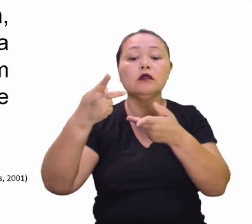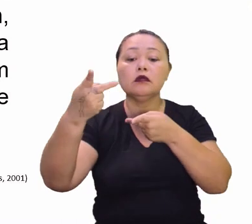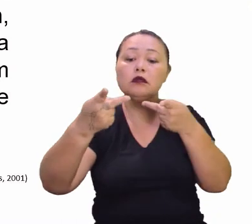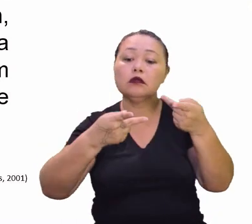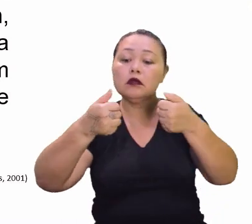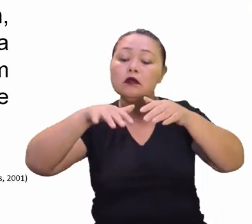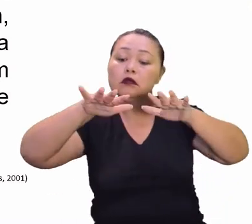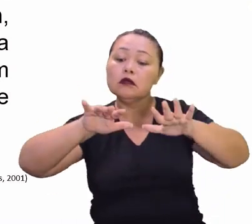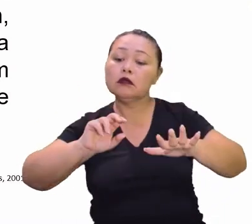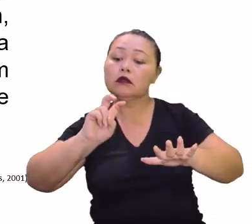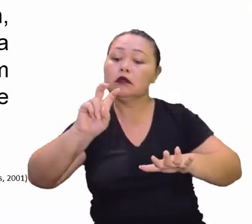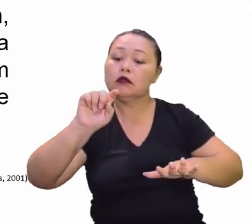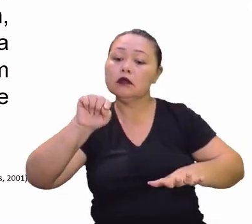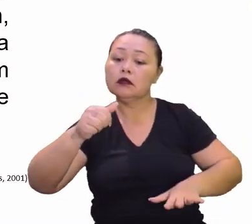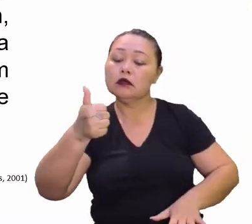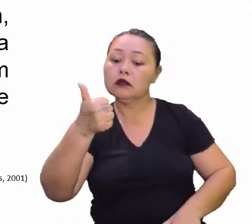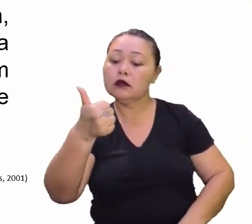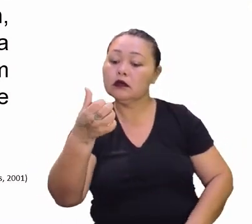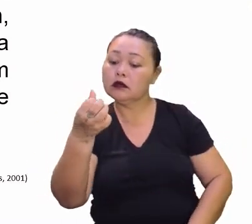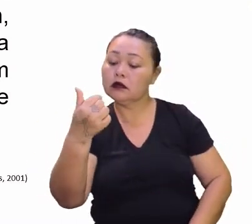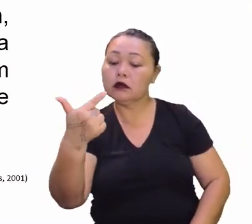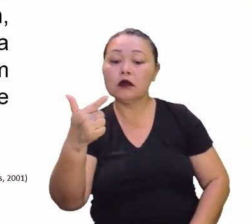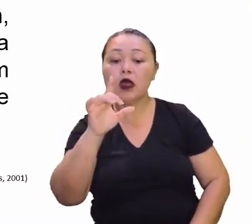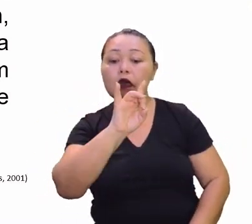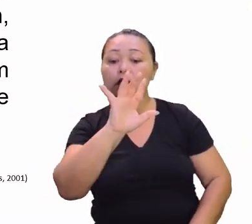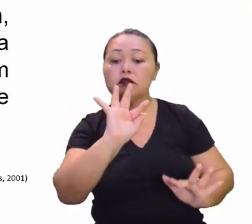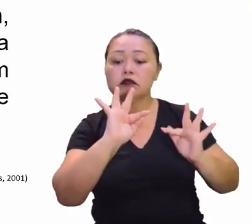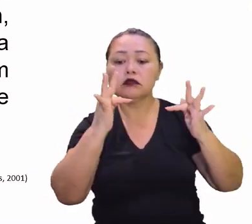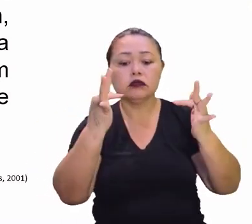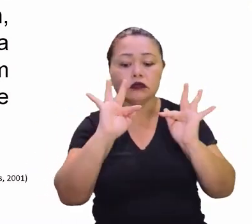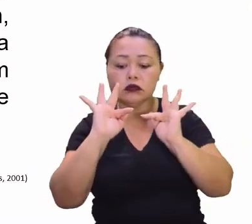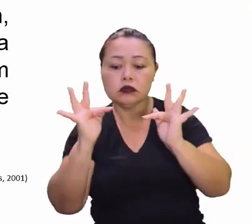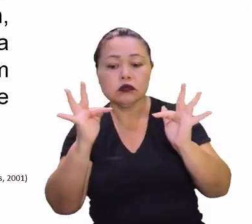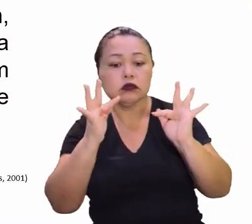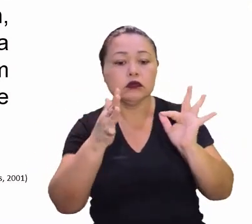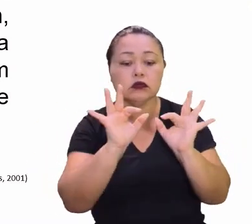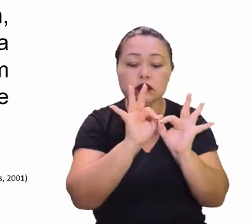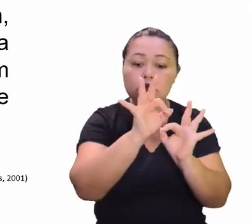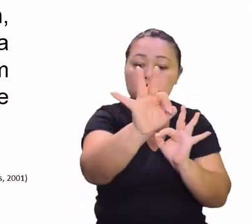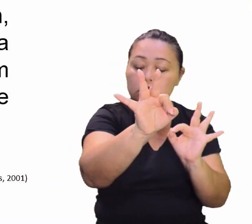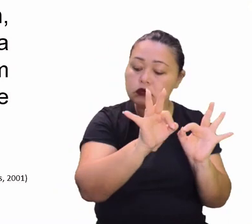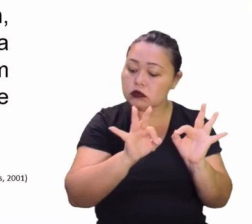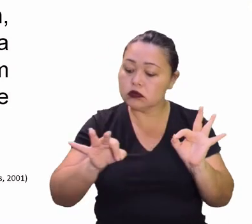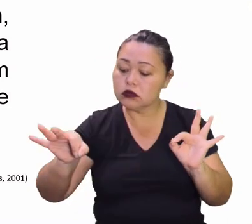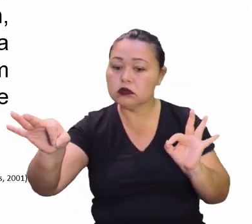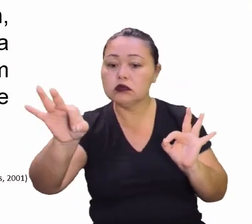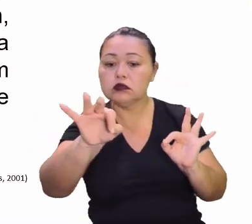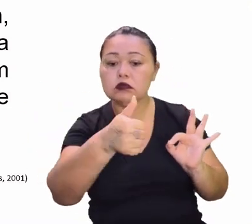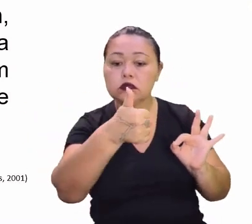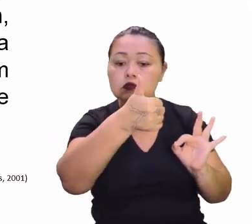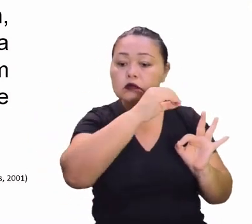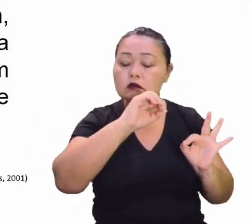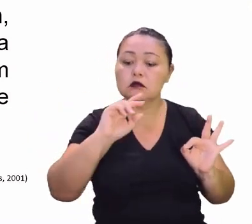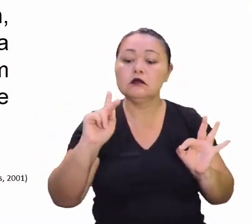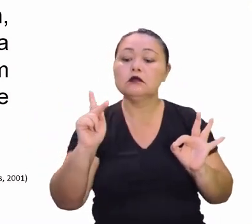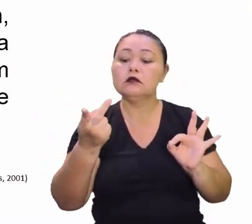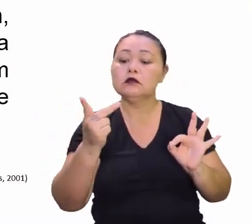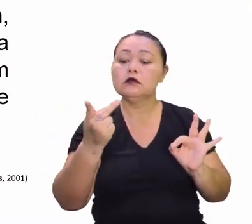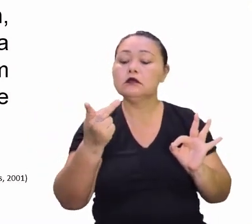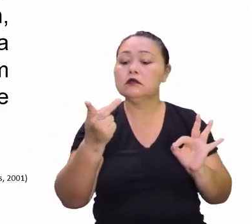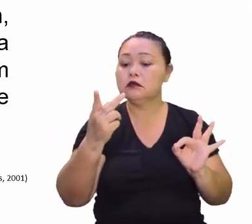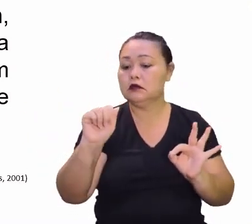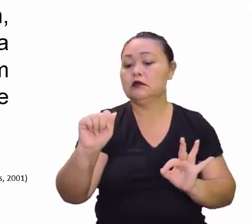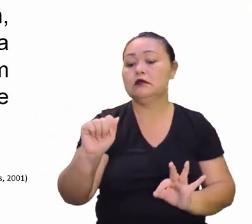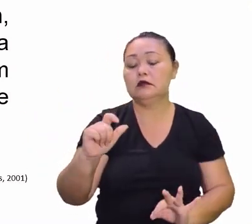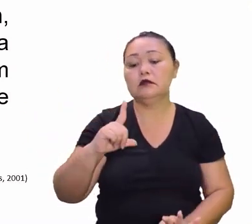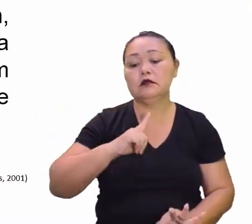5.162 famílias, cada qual era em uma área de 100 hectares. Cada família, né, tinha essa área